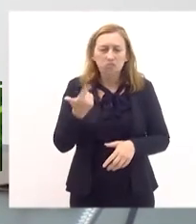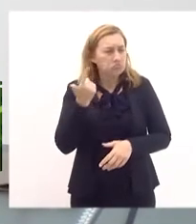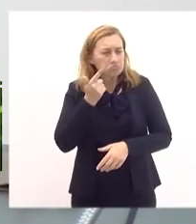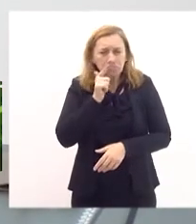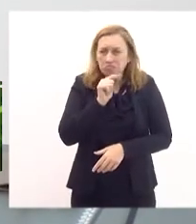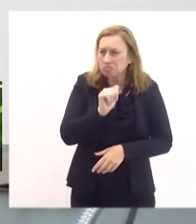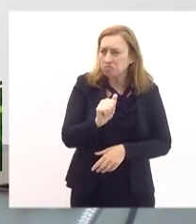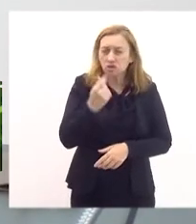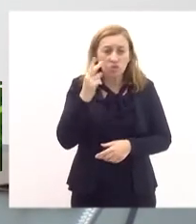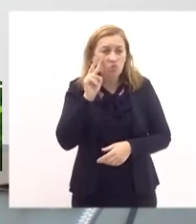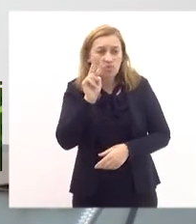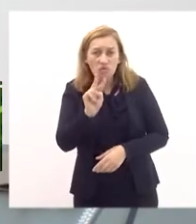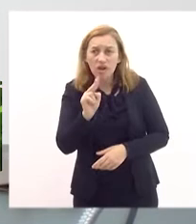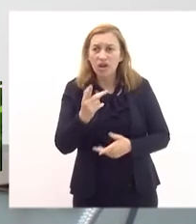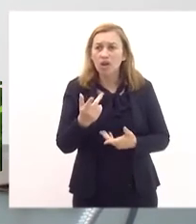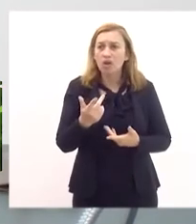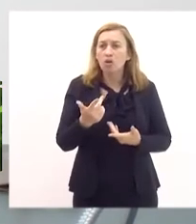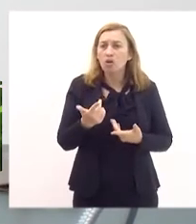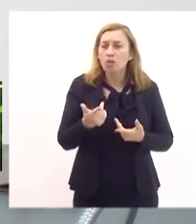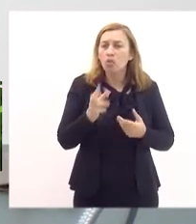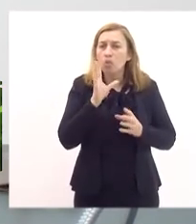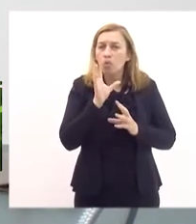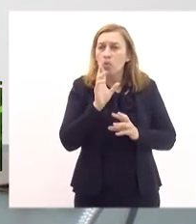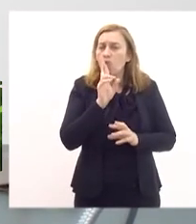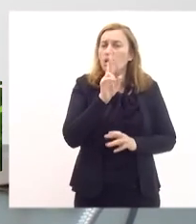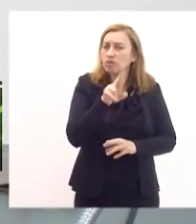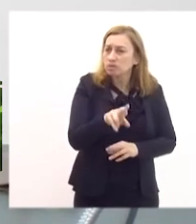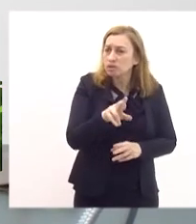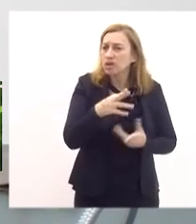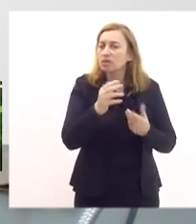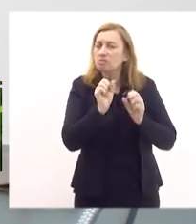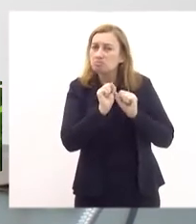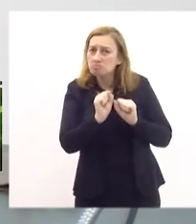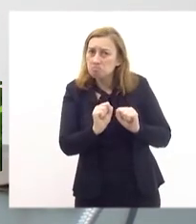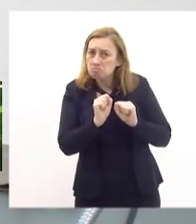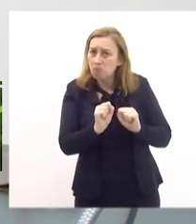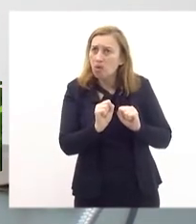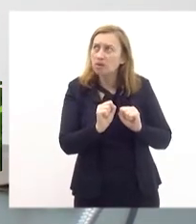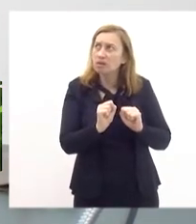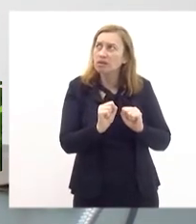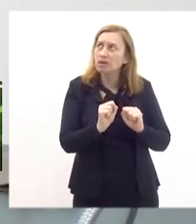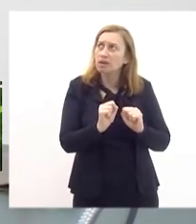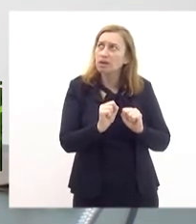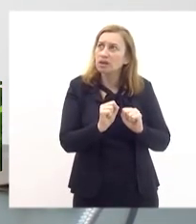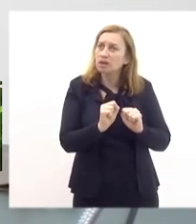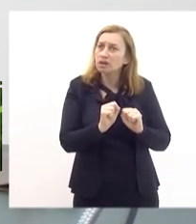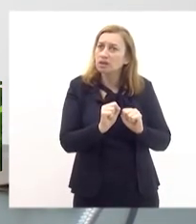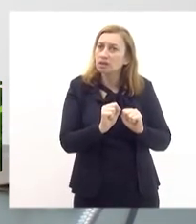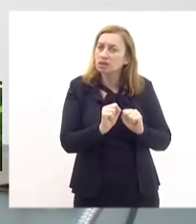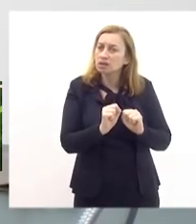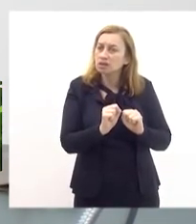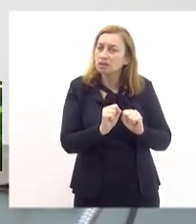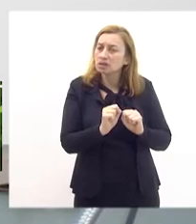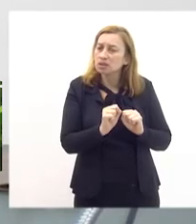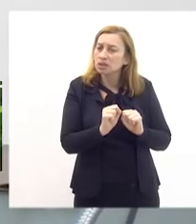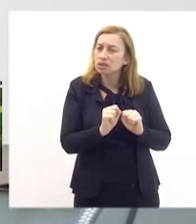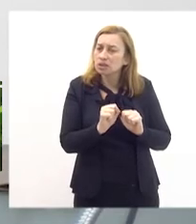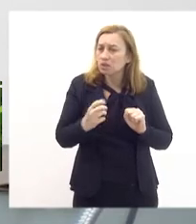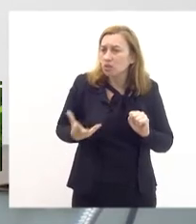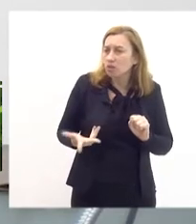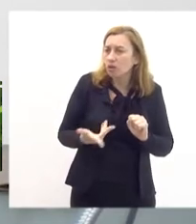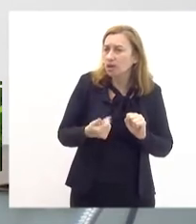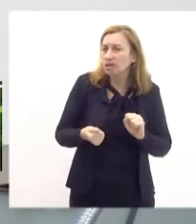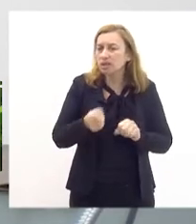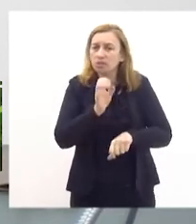consigo ainda ver o resultado que possa ser uma contrapartida eficiente